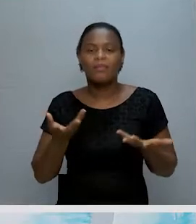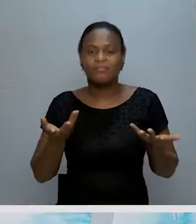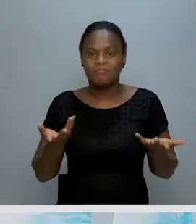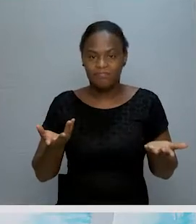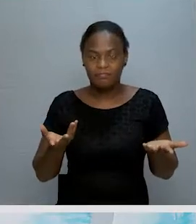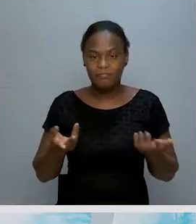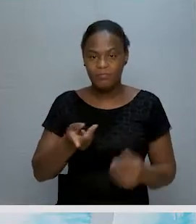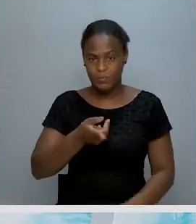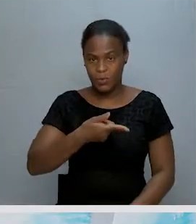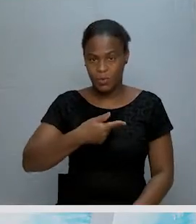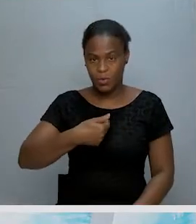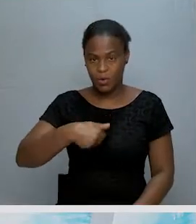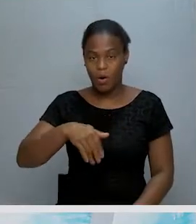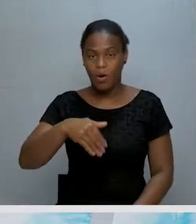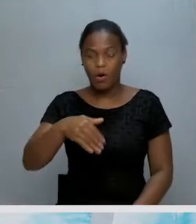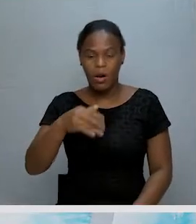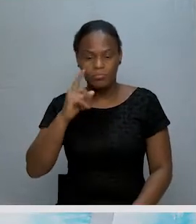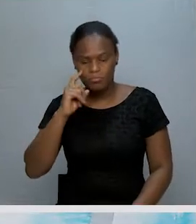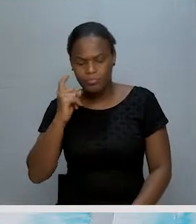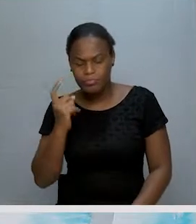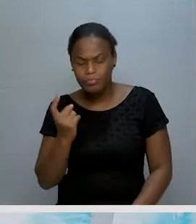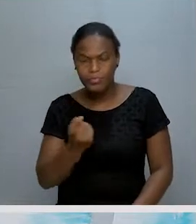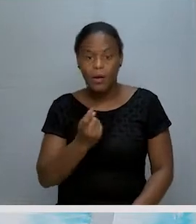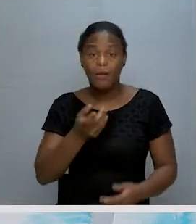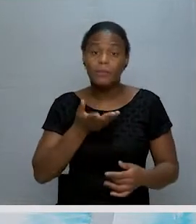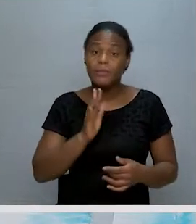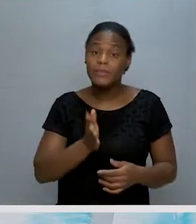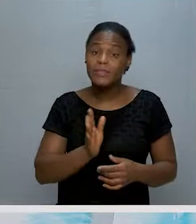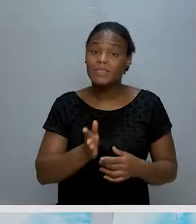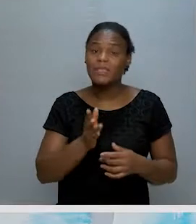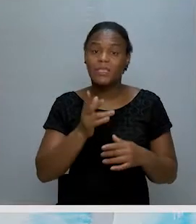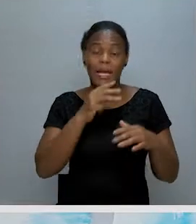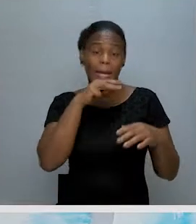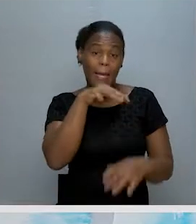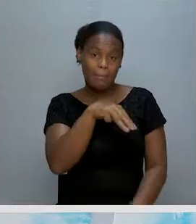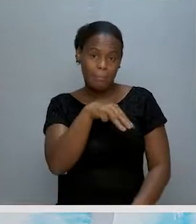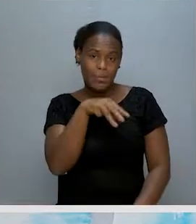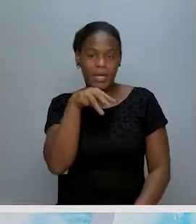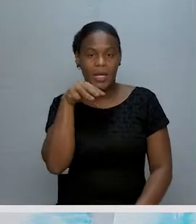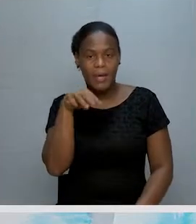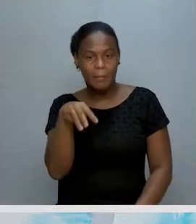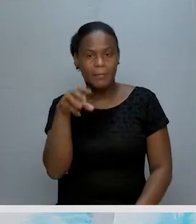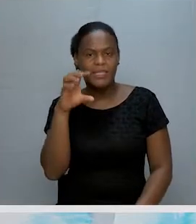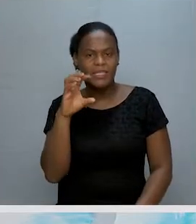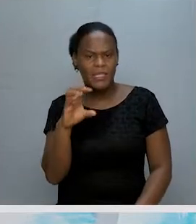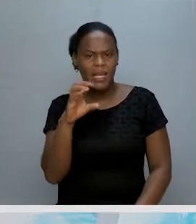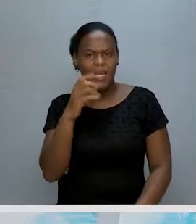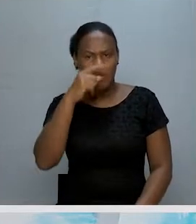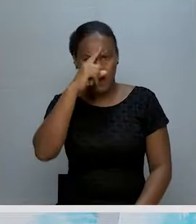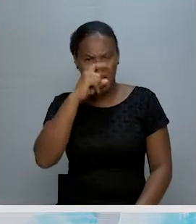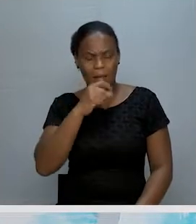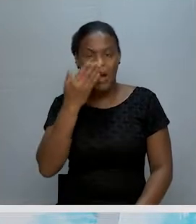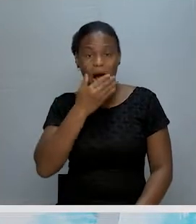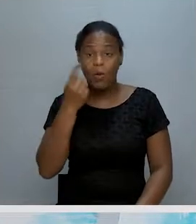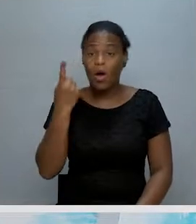fazer? Vamos à procura do MMC. Estão a lembrar na aula